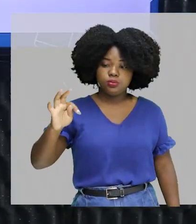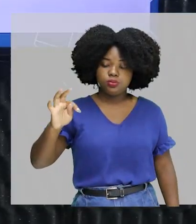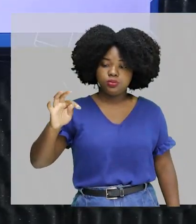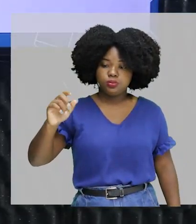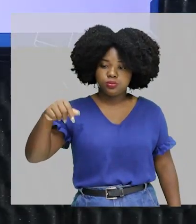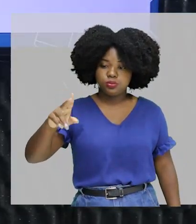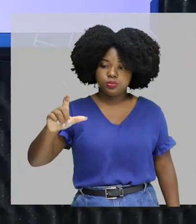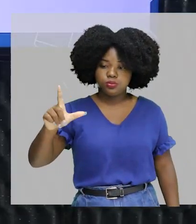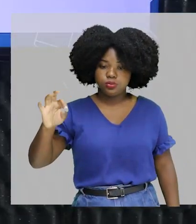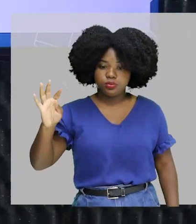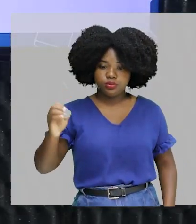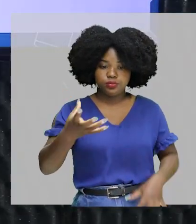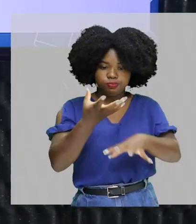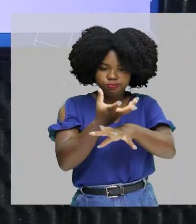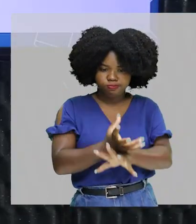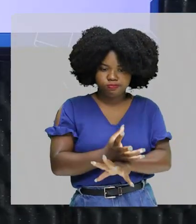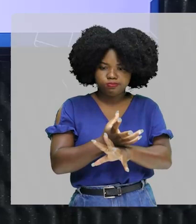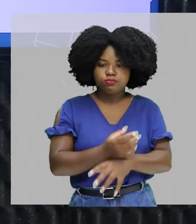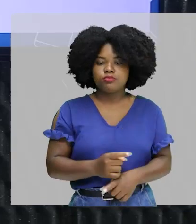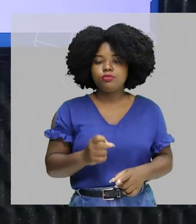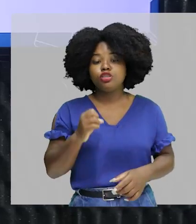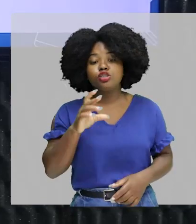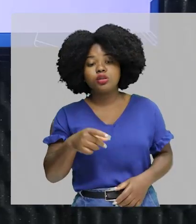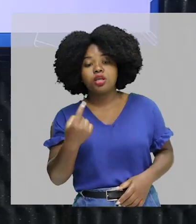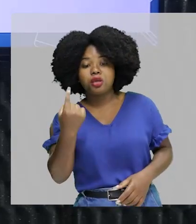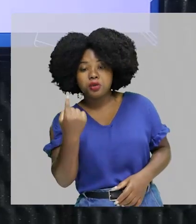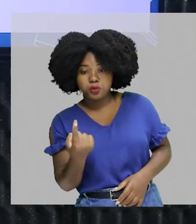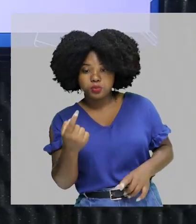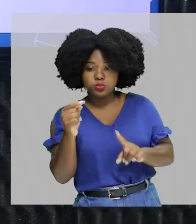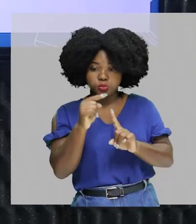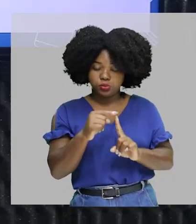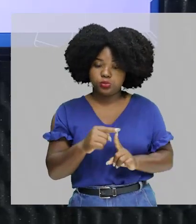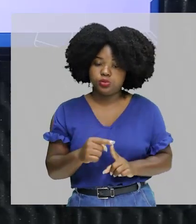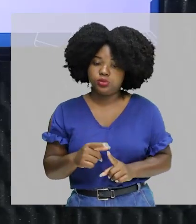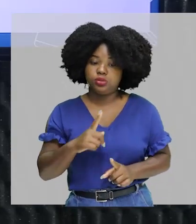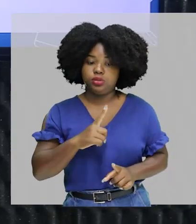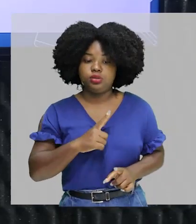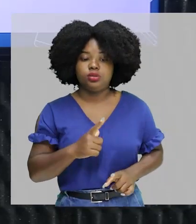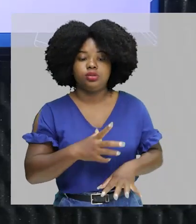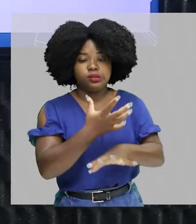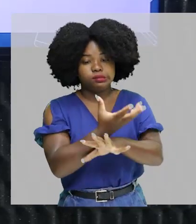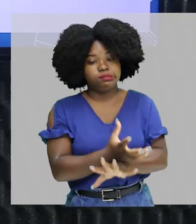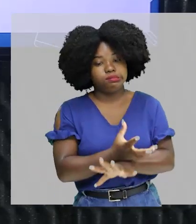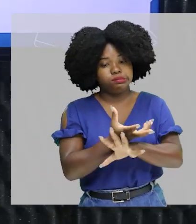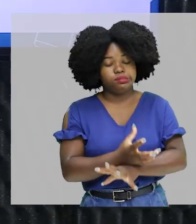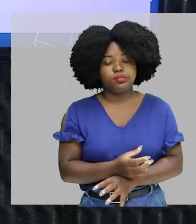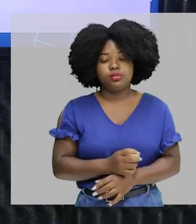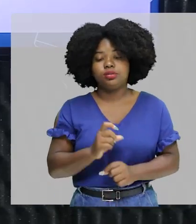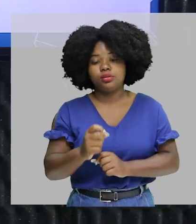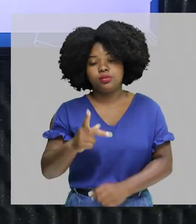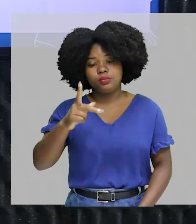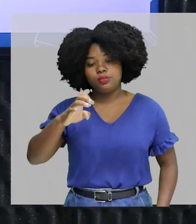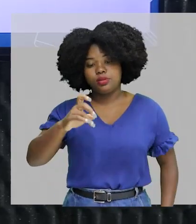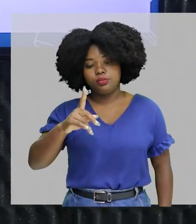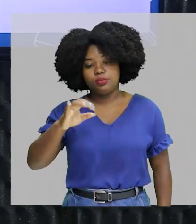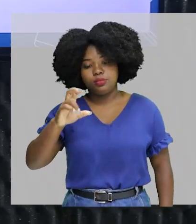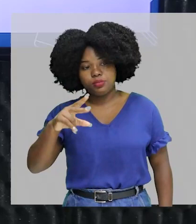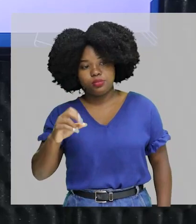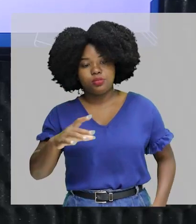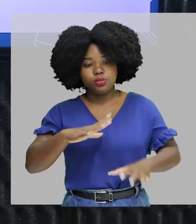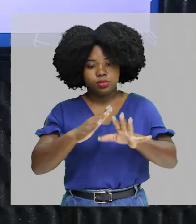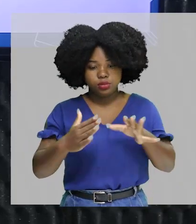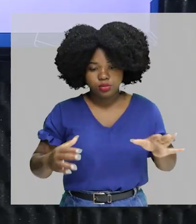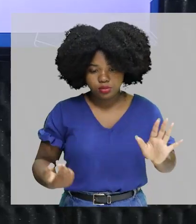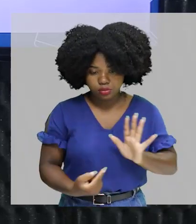uma exceção em que a gente vai perceber que tem elementos esqueléticos, que é no caso do pepino do mar. O pepino do mar,